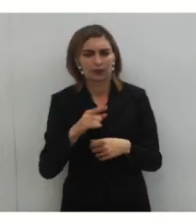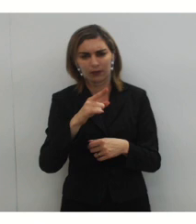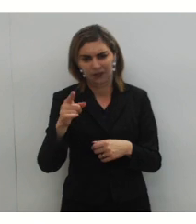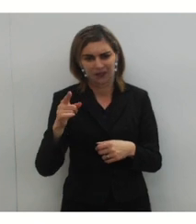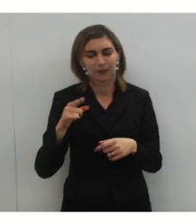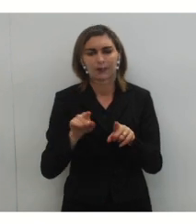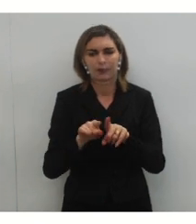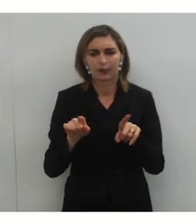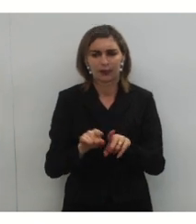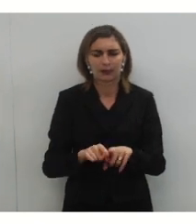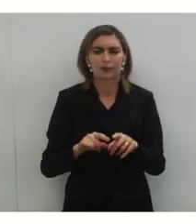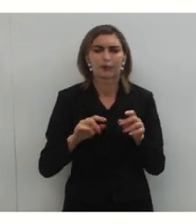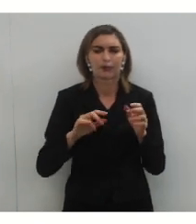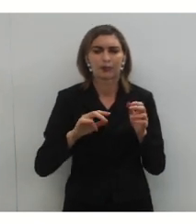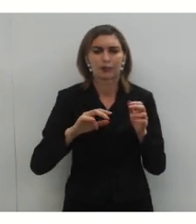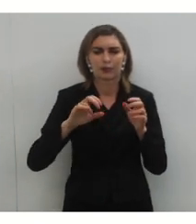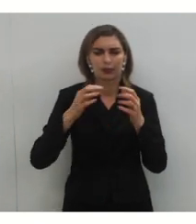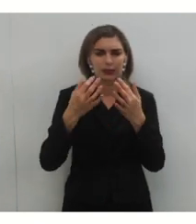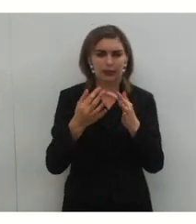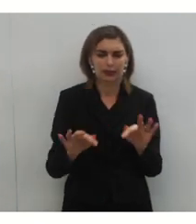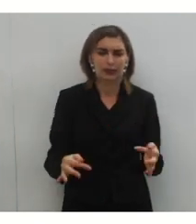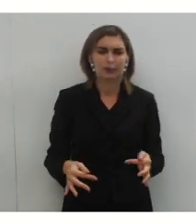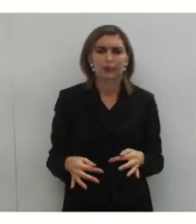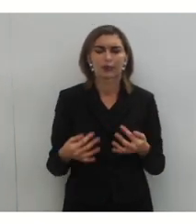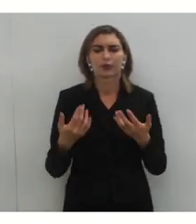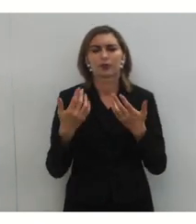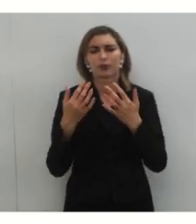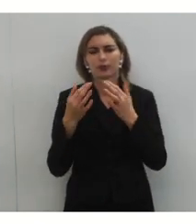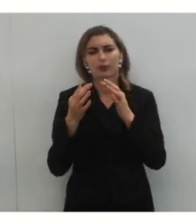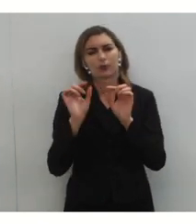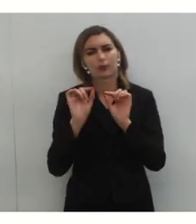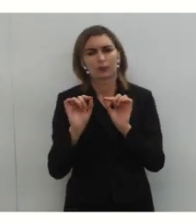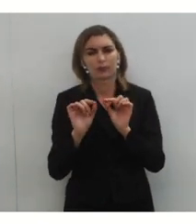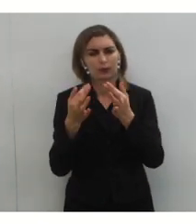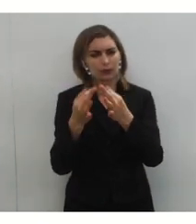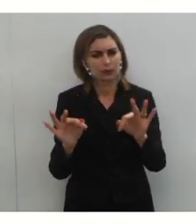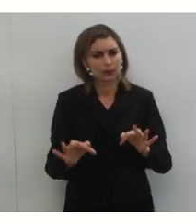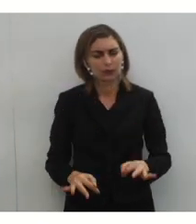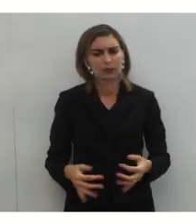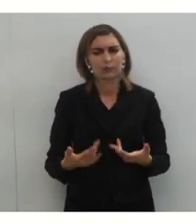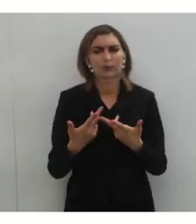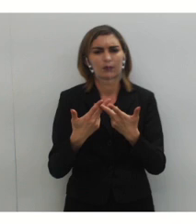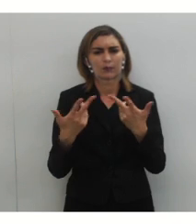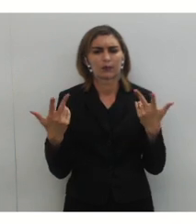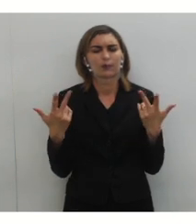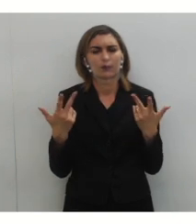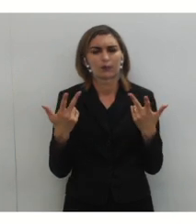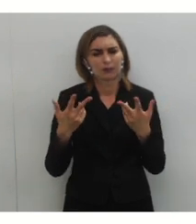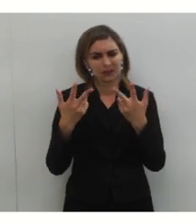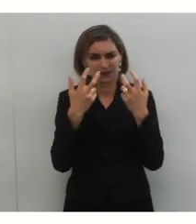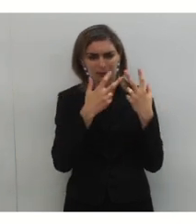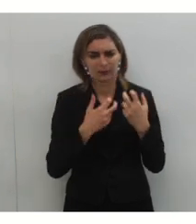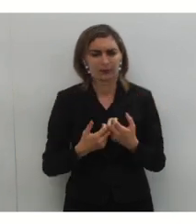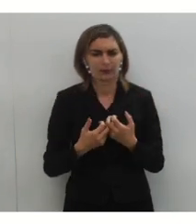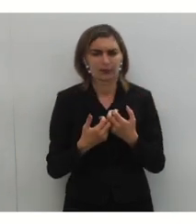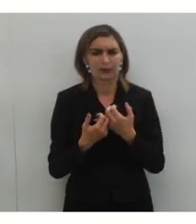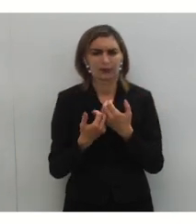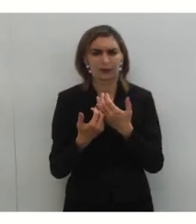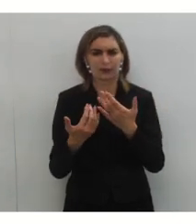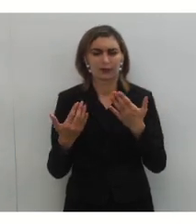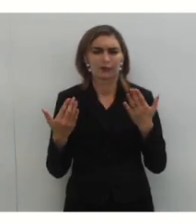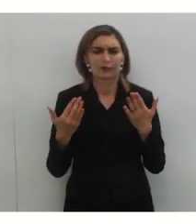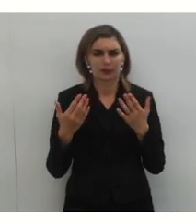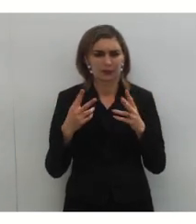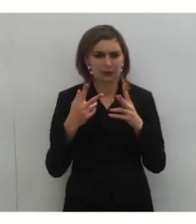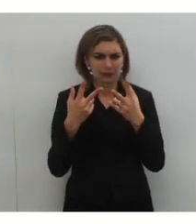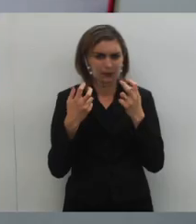indo também para o aspecto semântico. Tá certo? Então, estão percebendo essas